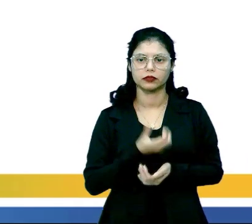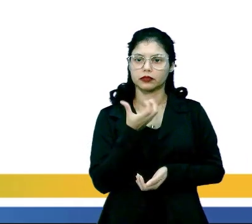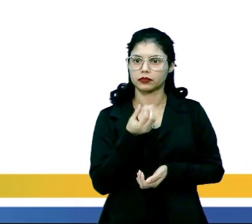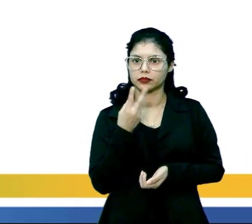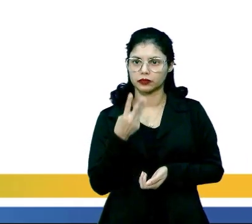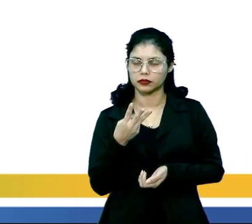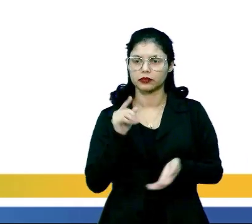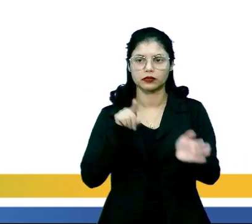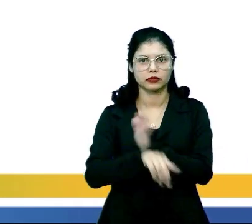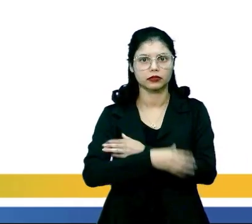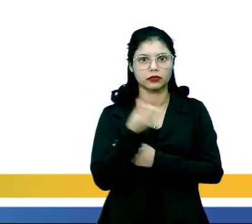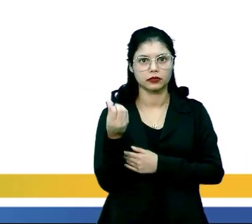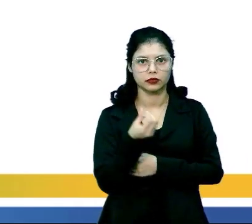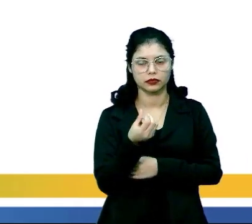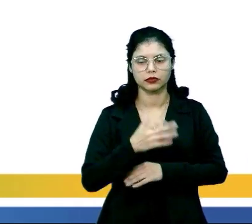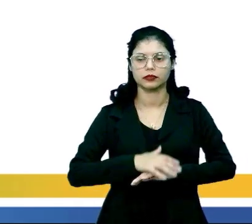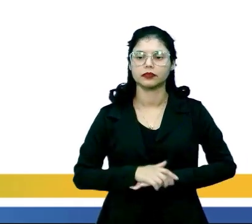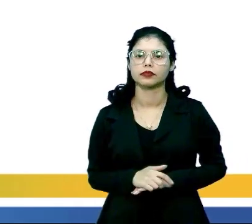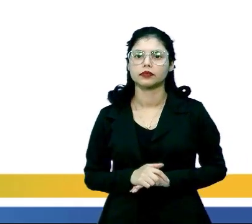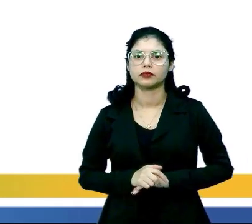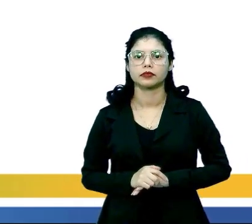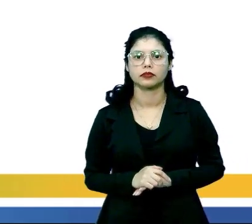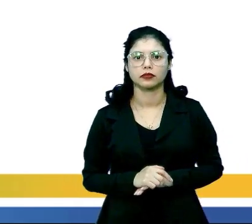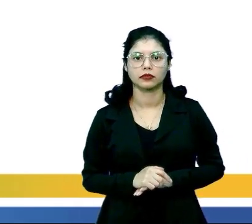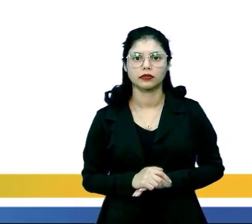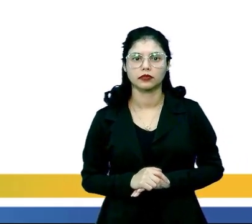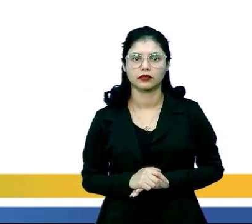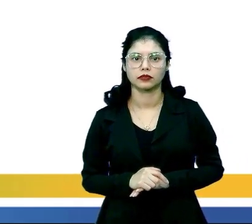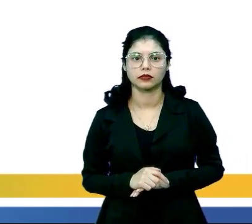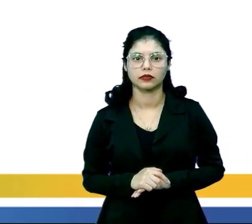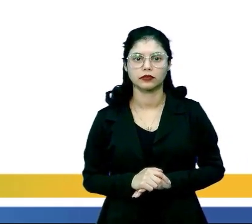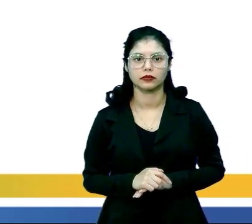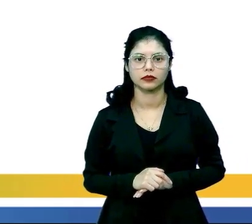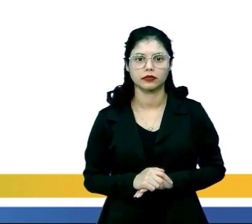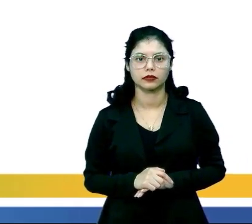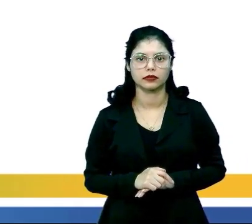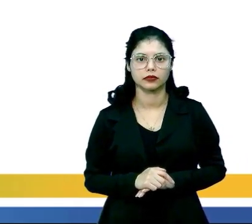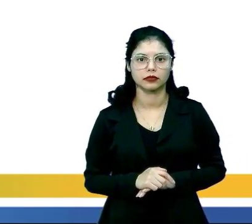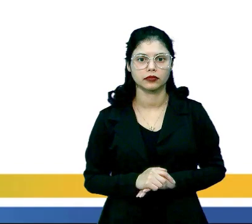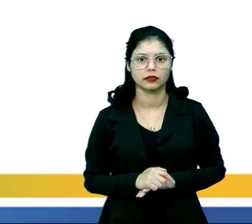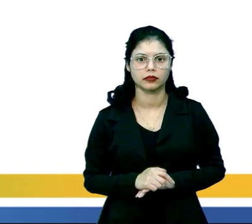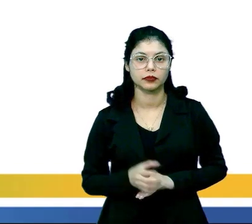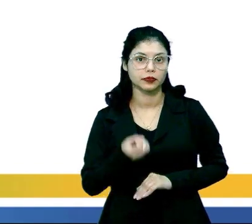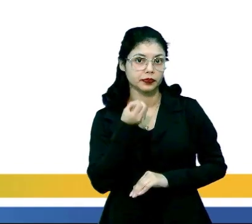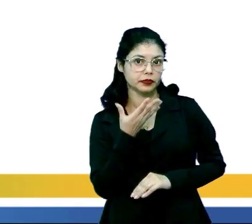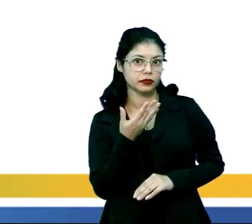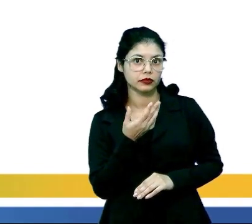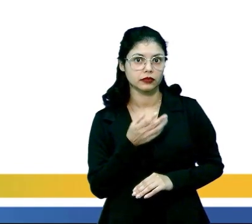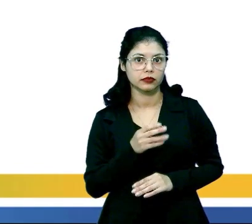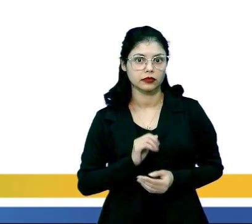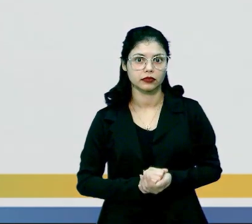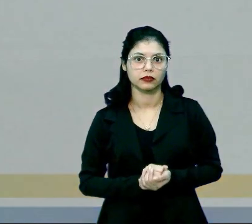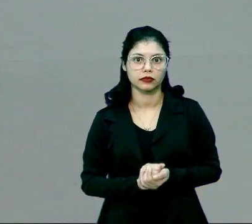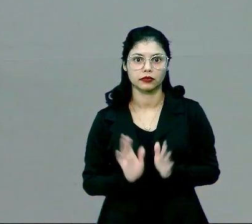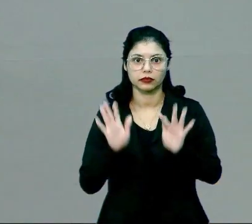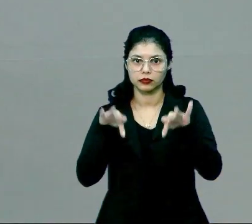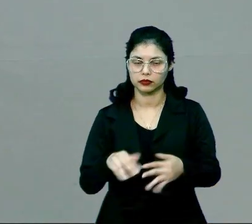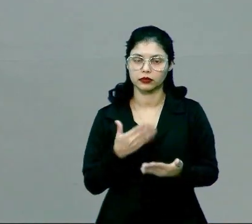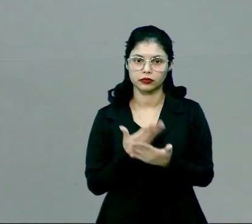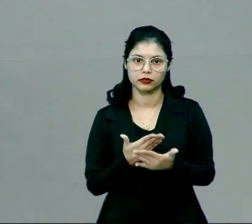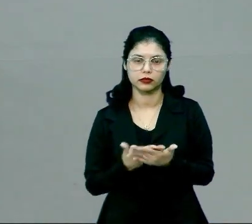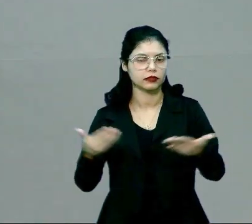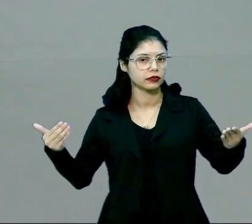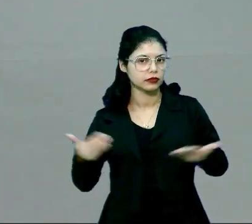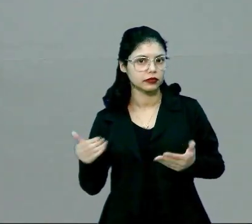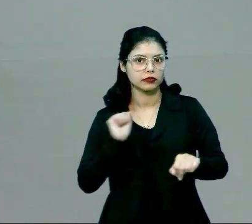receberam, tá? Lá do primeiro ano do ensino médio, página 63, questão 6, tá certo? Bom, pessoal, então a gente encerra,